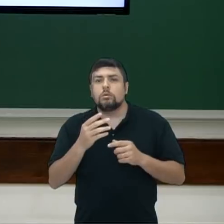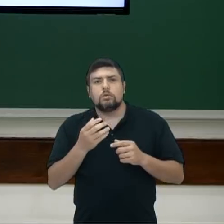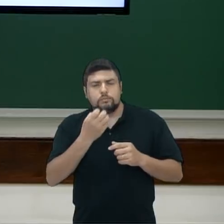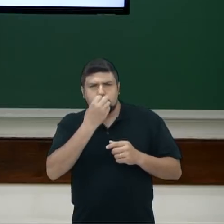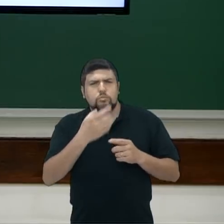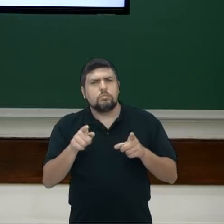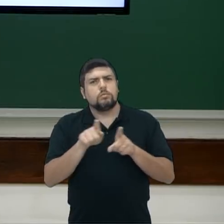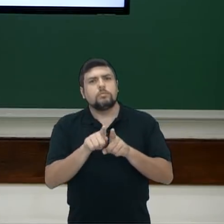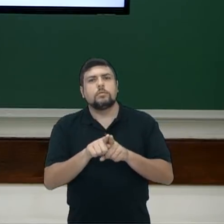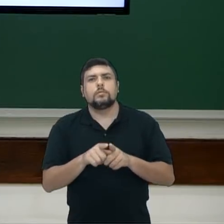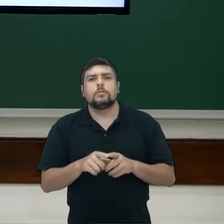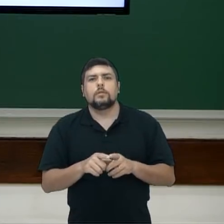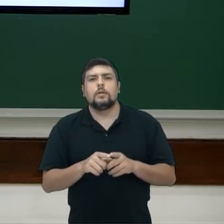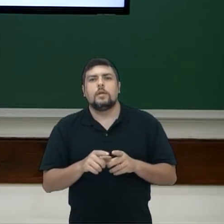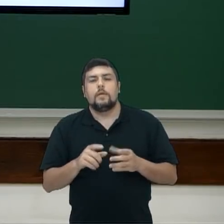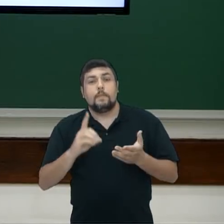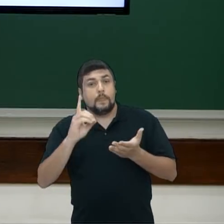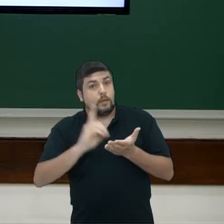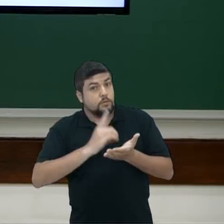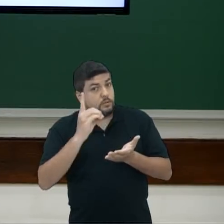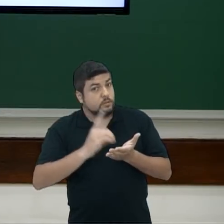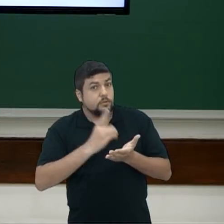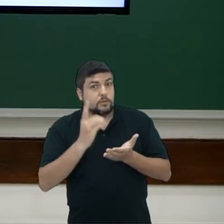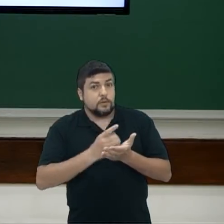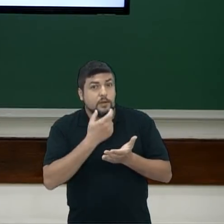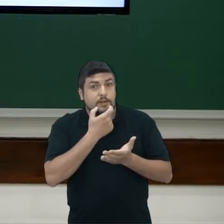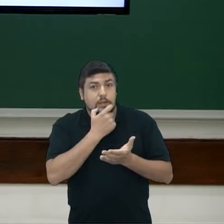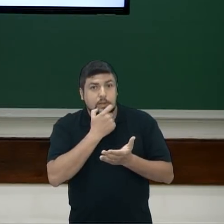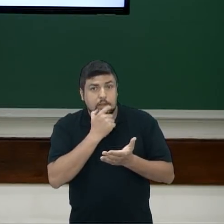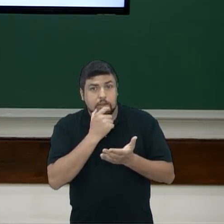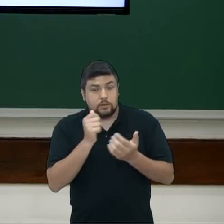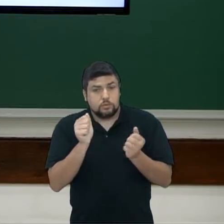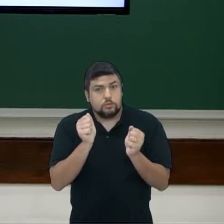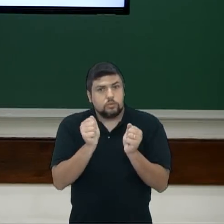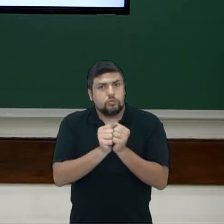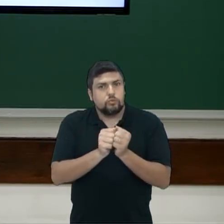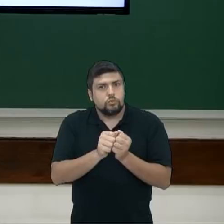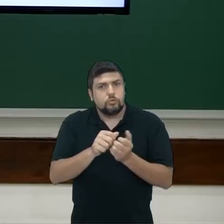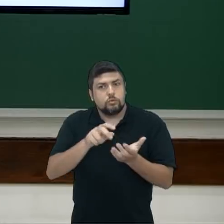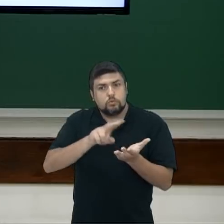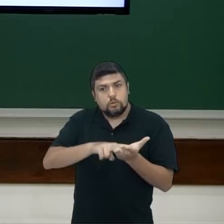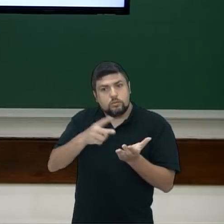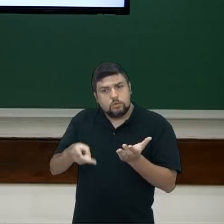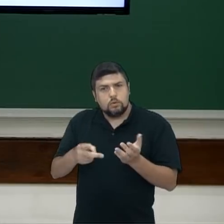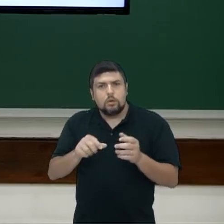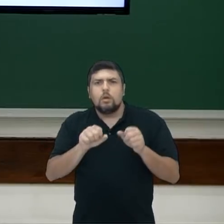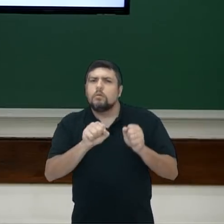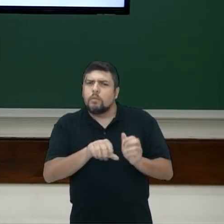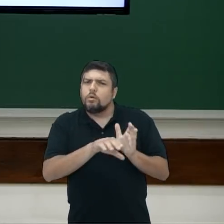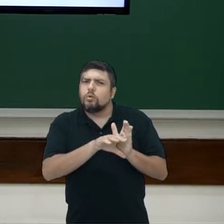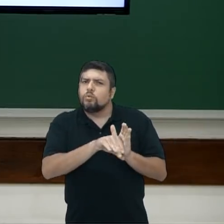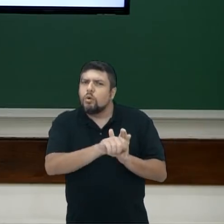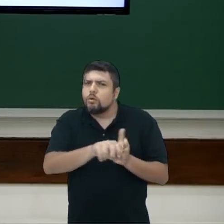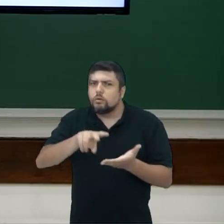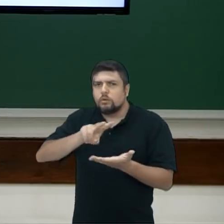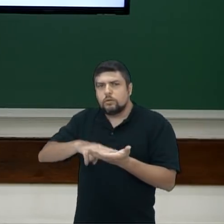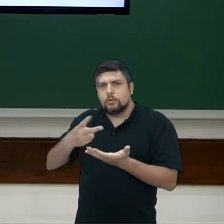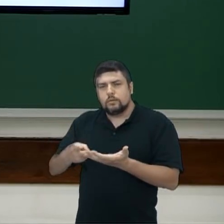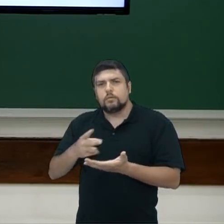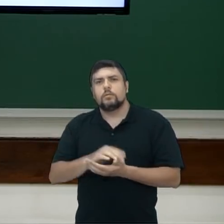tem mesmo. O dicionário, é bom que esteja aí do seu ladinho, se você puder usar o Google Tradutor também é bem